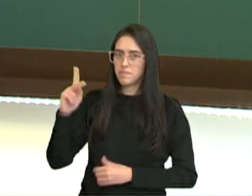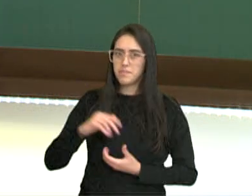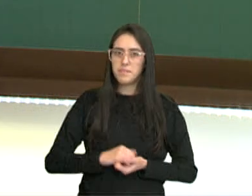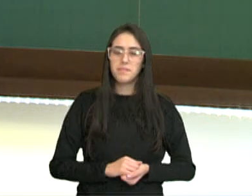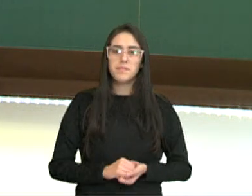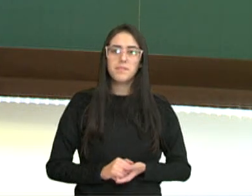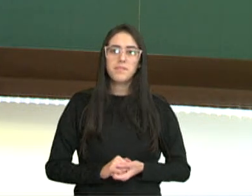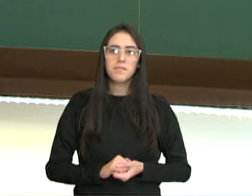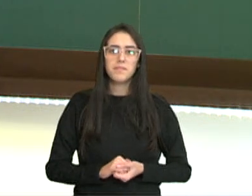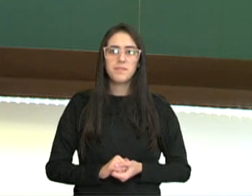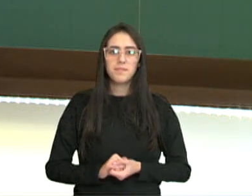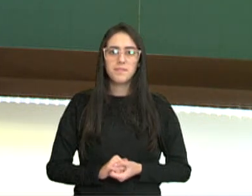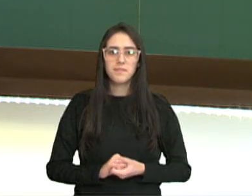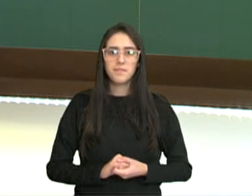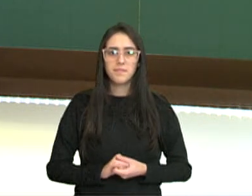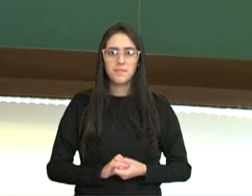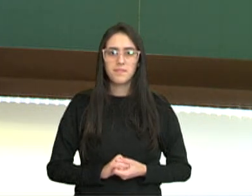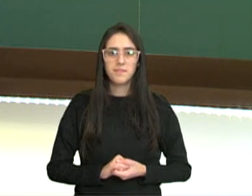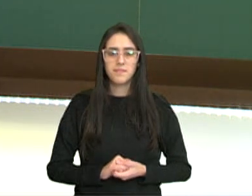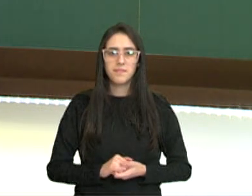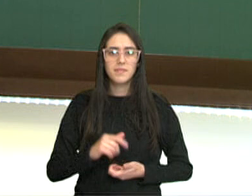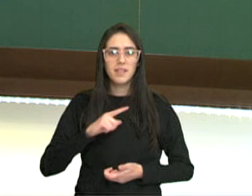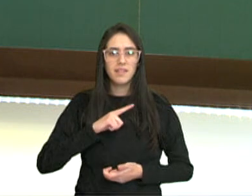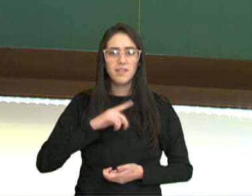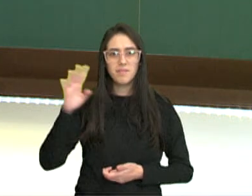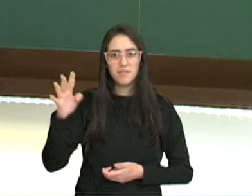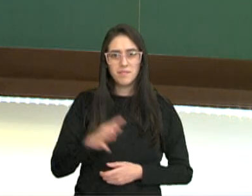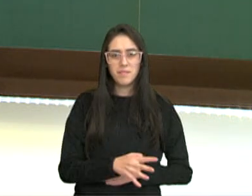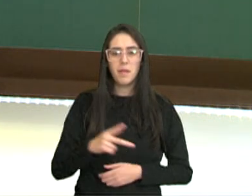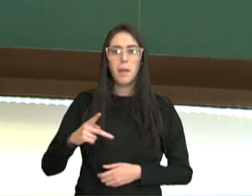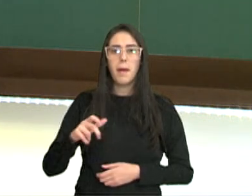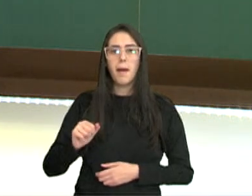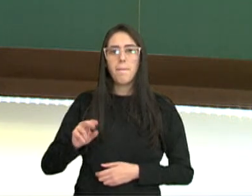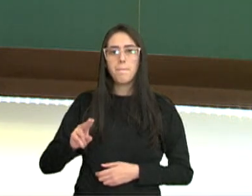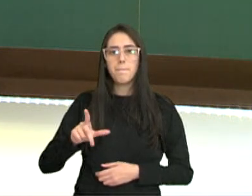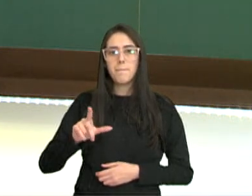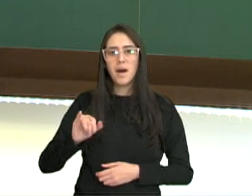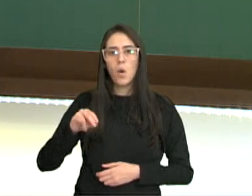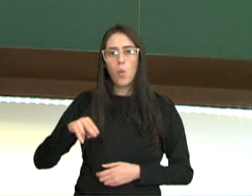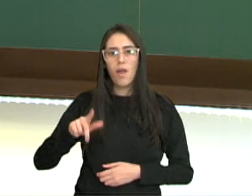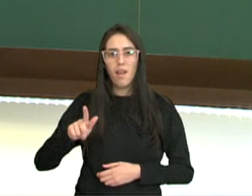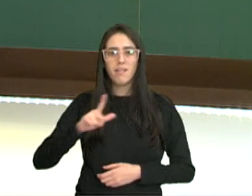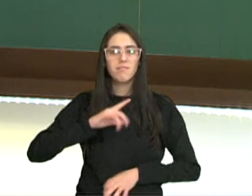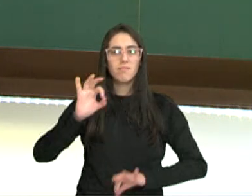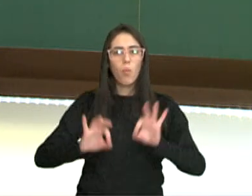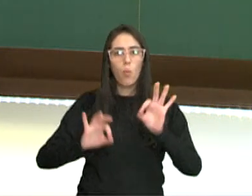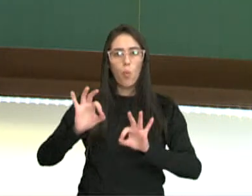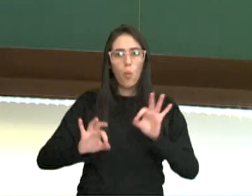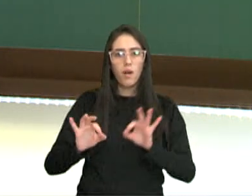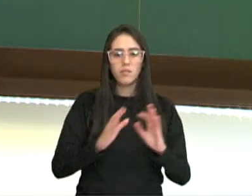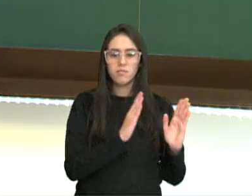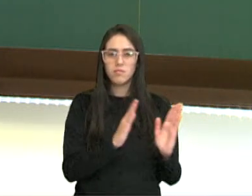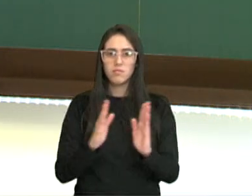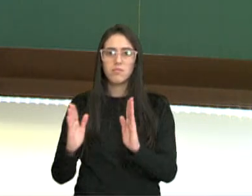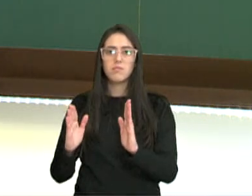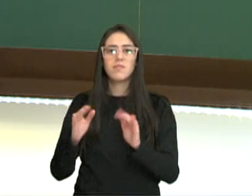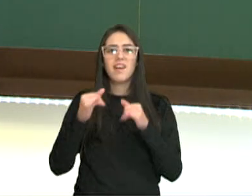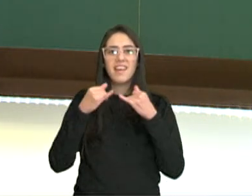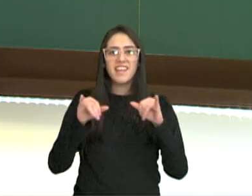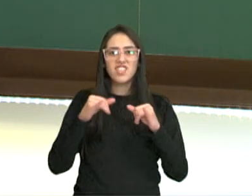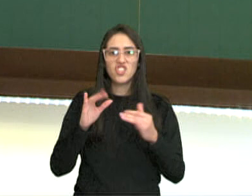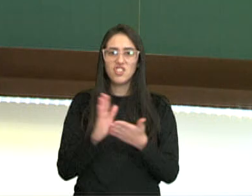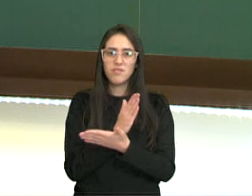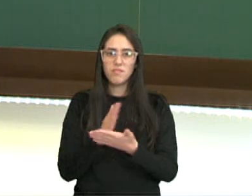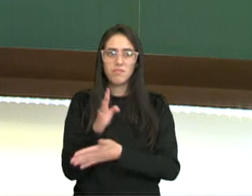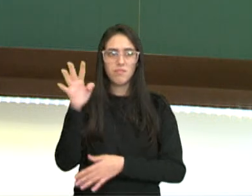regiões. E aí a gente tem o diagrama de Linus-Pauling, que organiza em ordem de energia essa